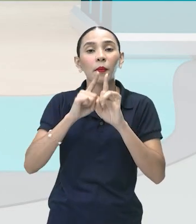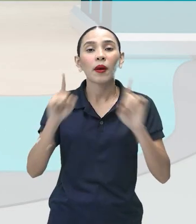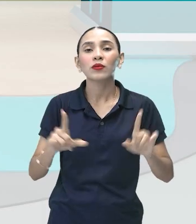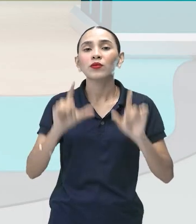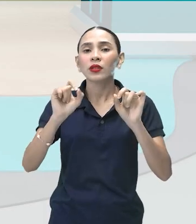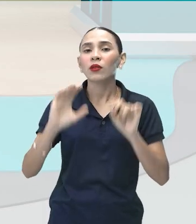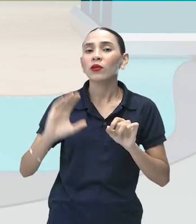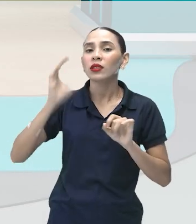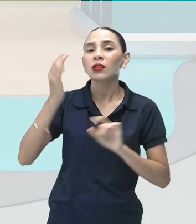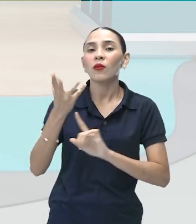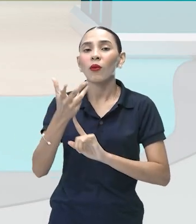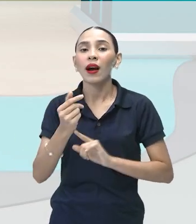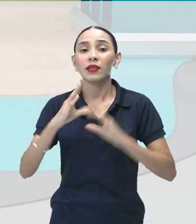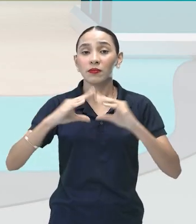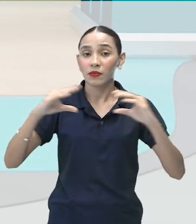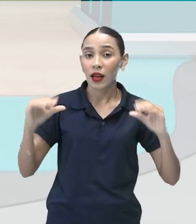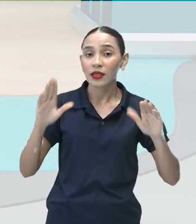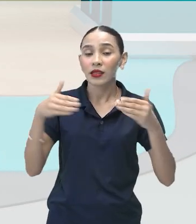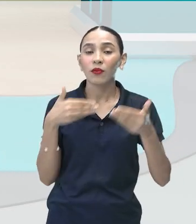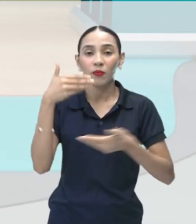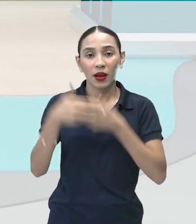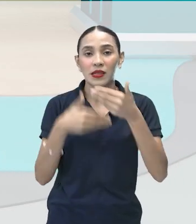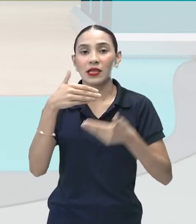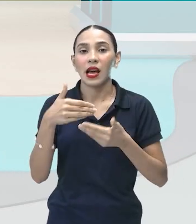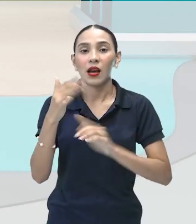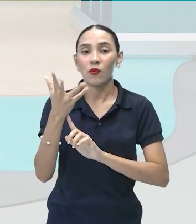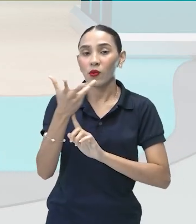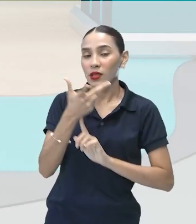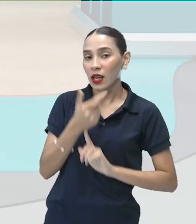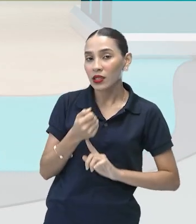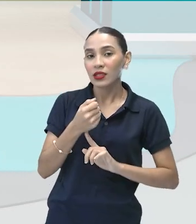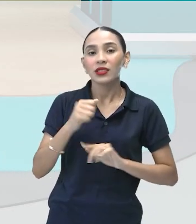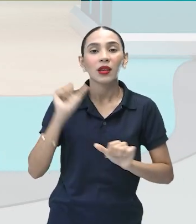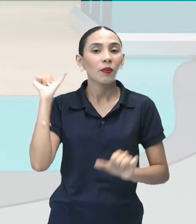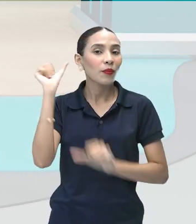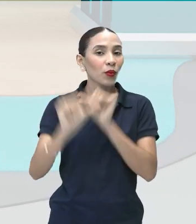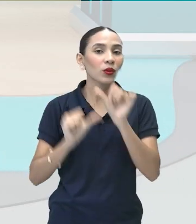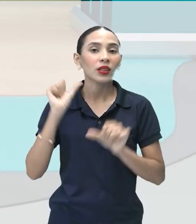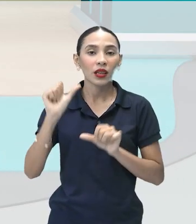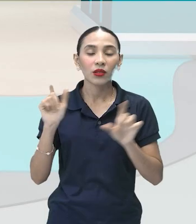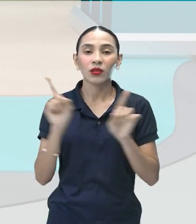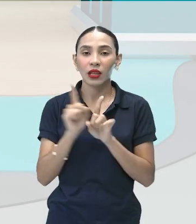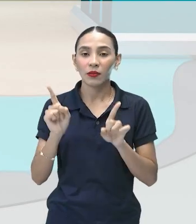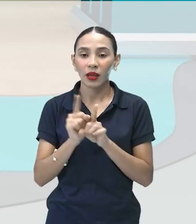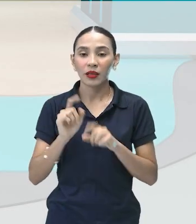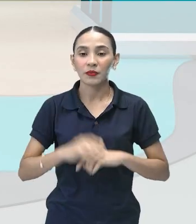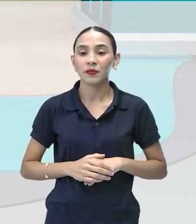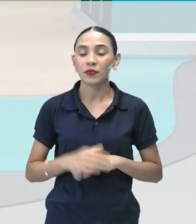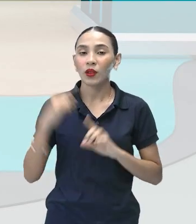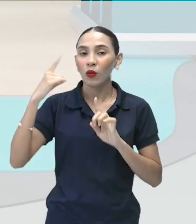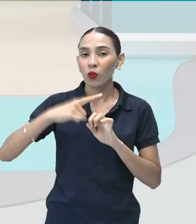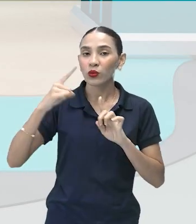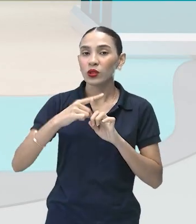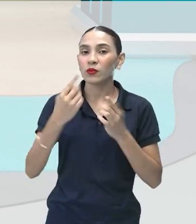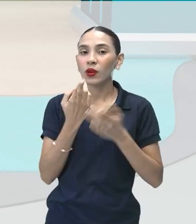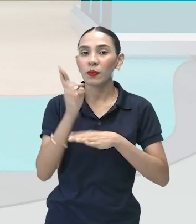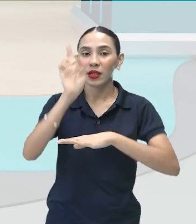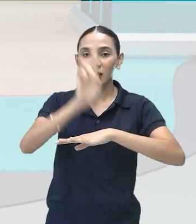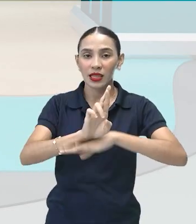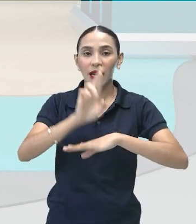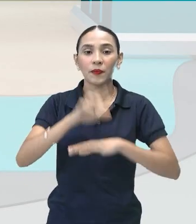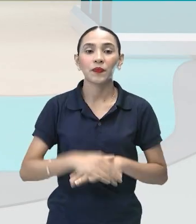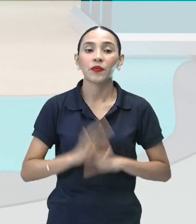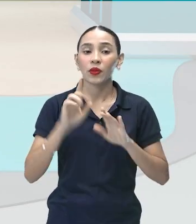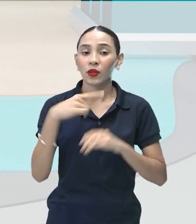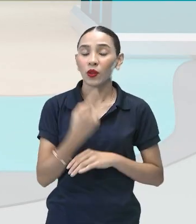as artes plásticas? Com o passar do tempo, os artistas foram mudando, né, a forma de representar,